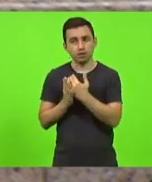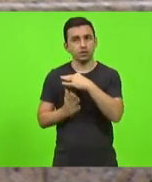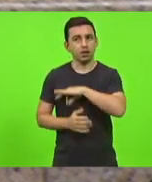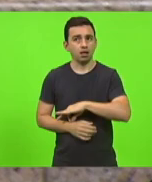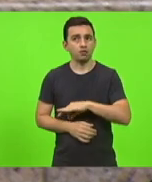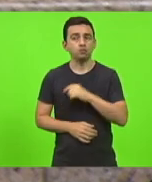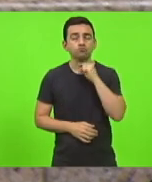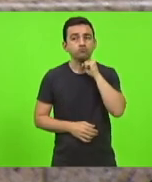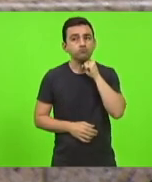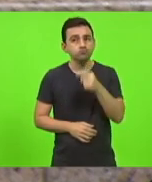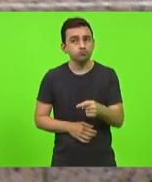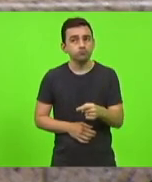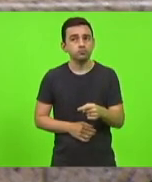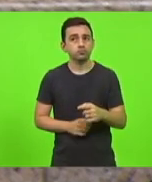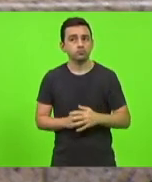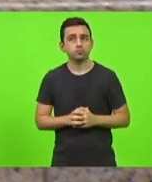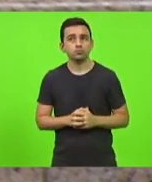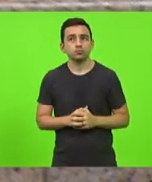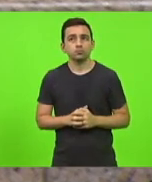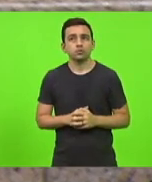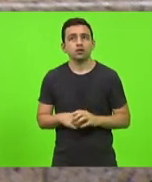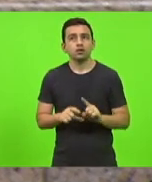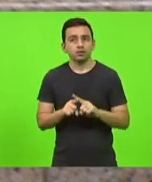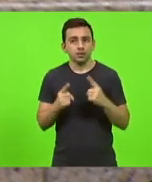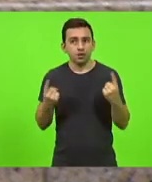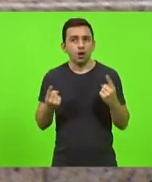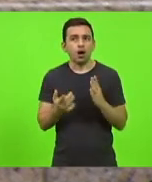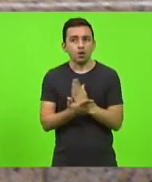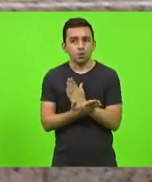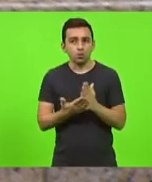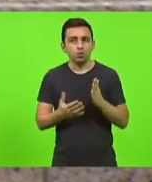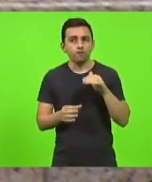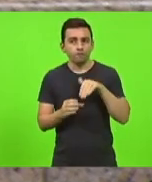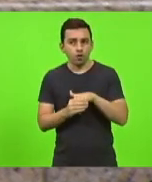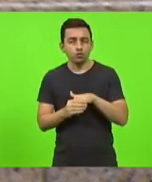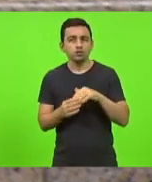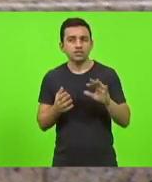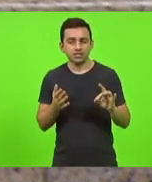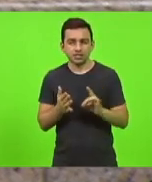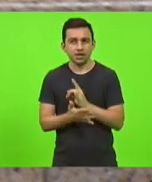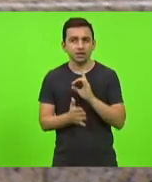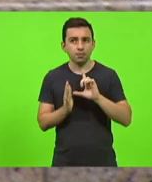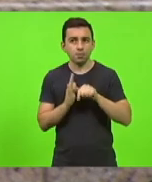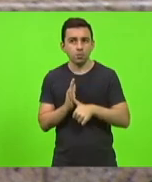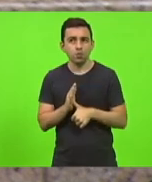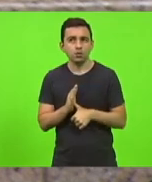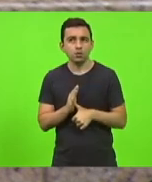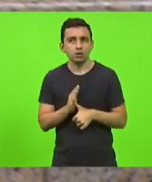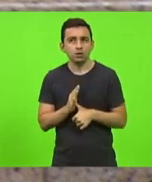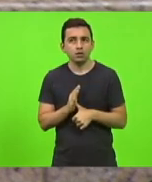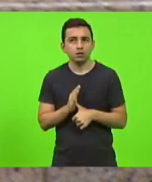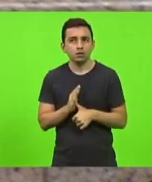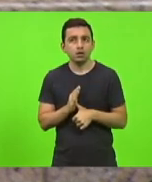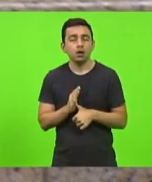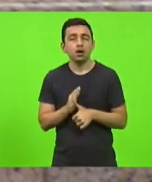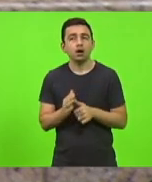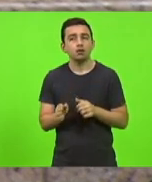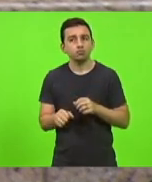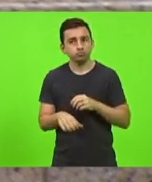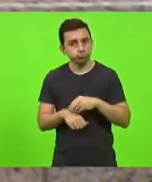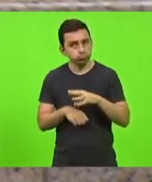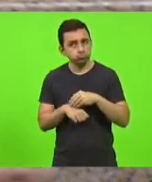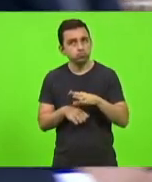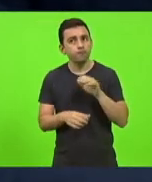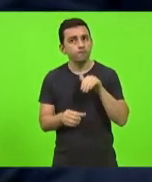senhor presidente, mesmo aquelas pessoas que queiram votar o destaque depois, a recomendação realmente é para votar